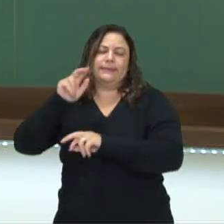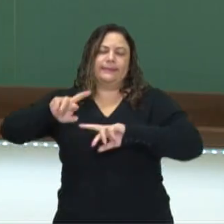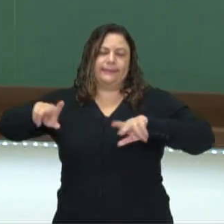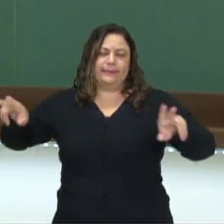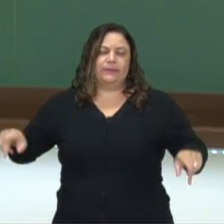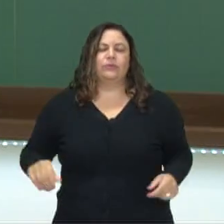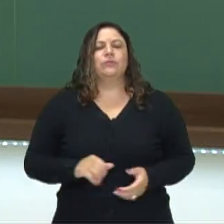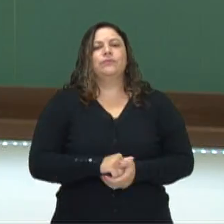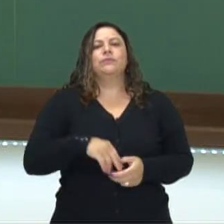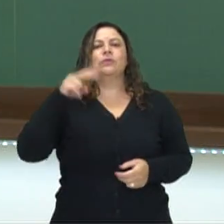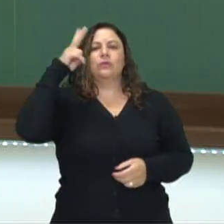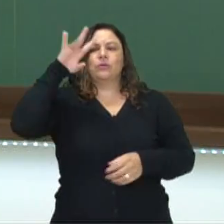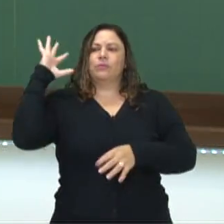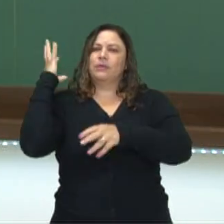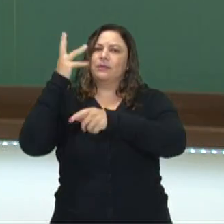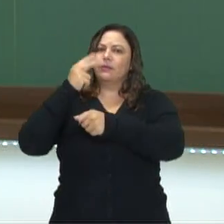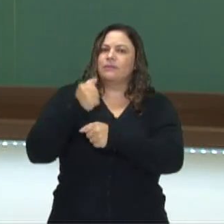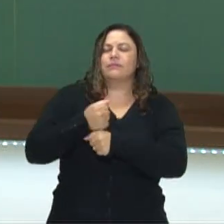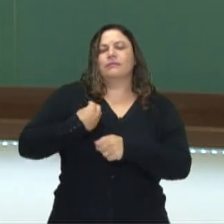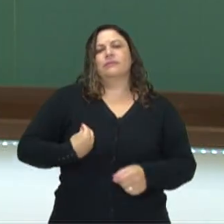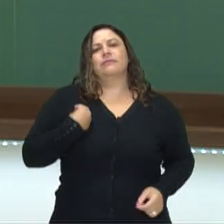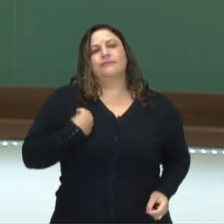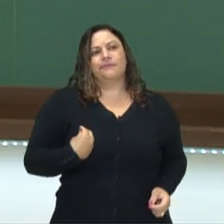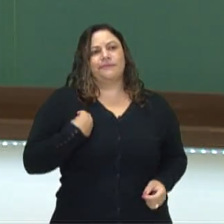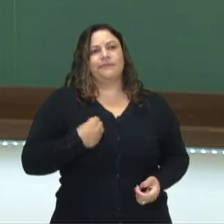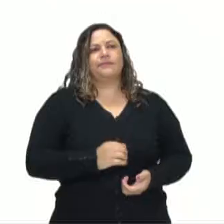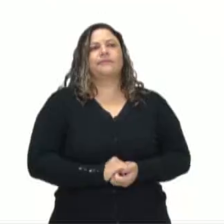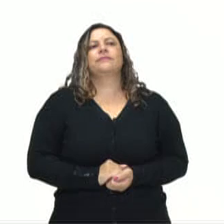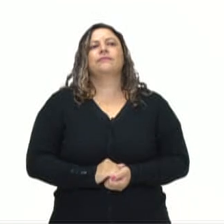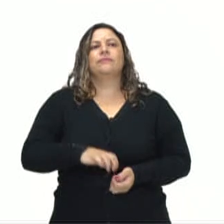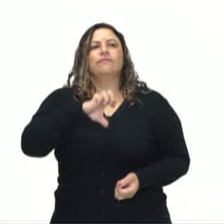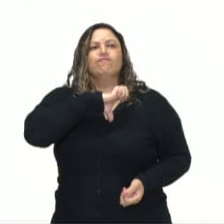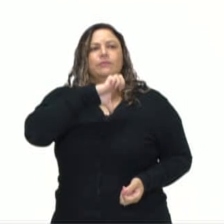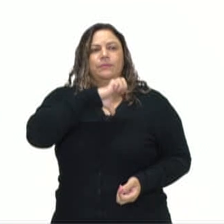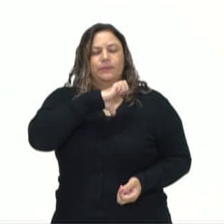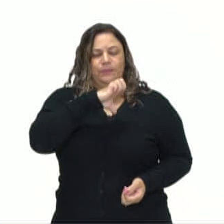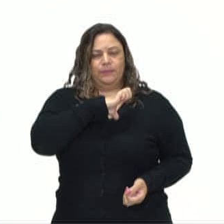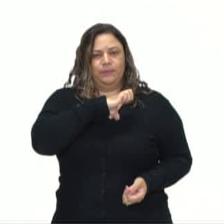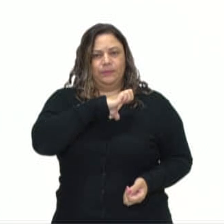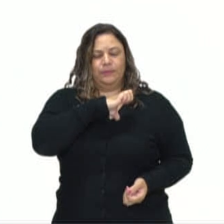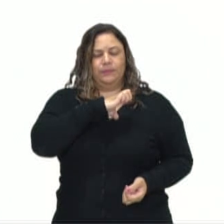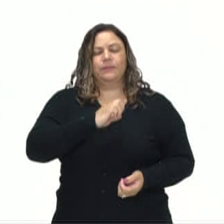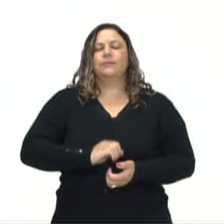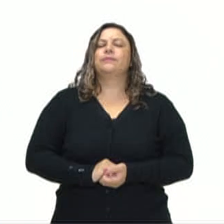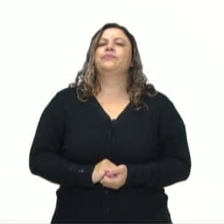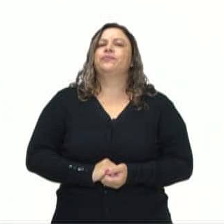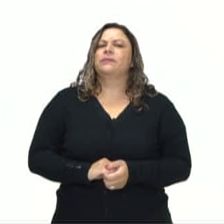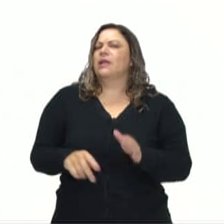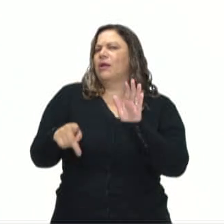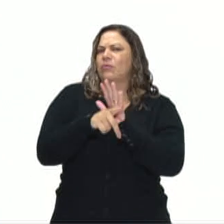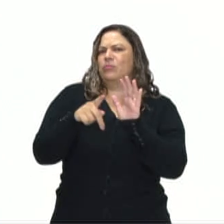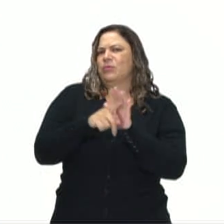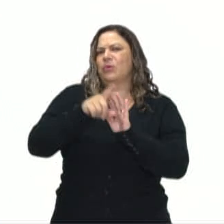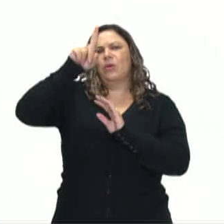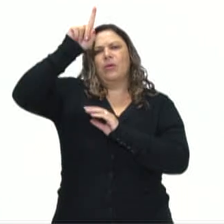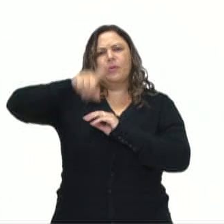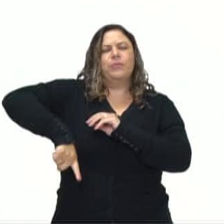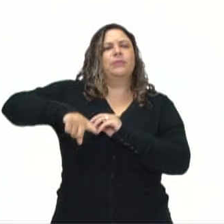então alguns aspectos da vida do Aristóteles. A ética aristotélica é considerada uma ética